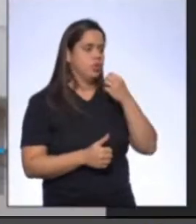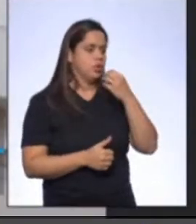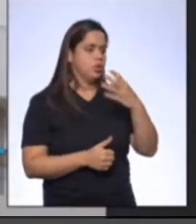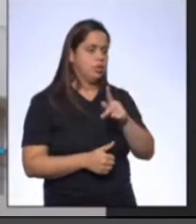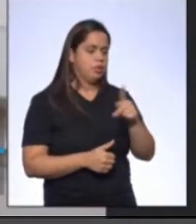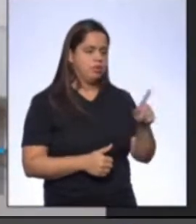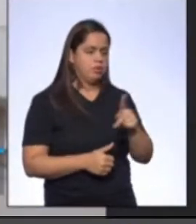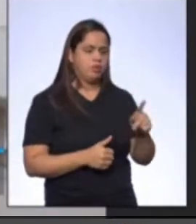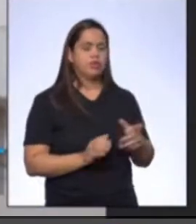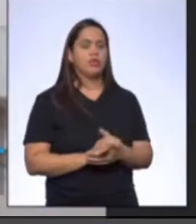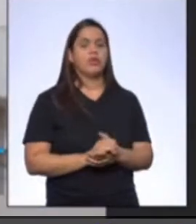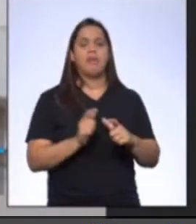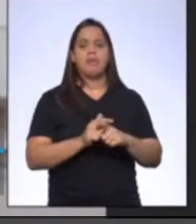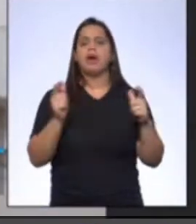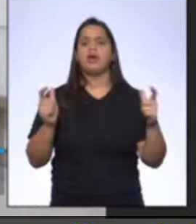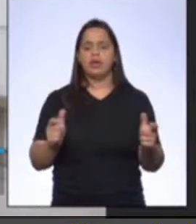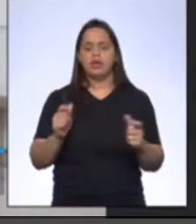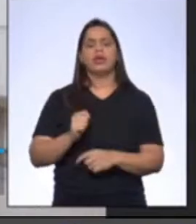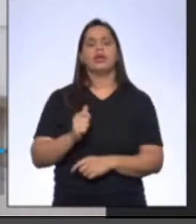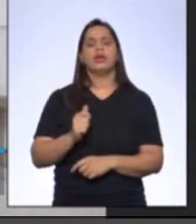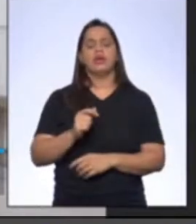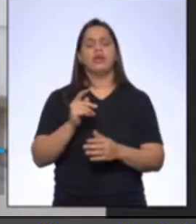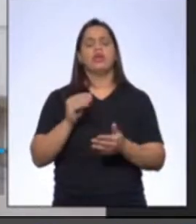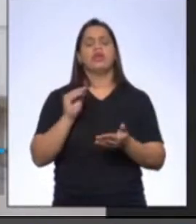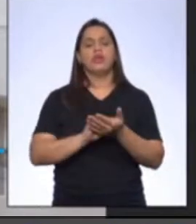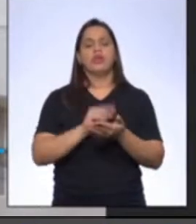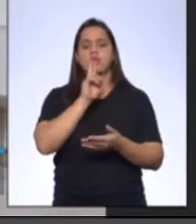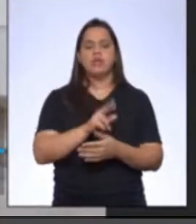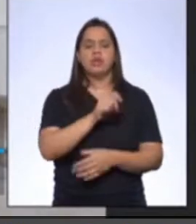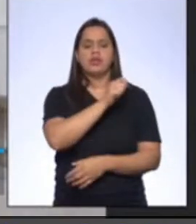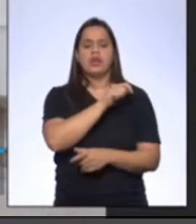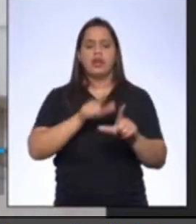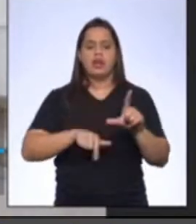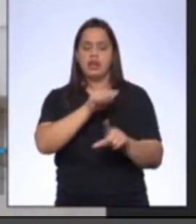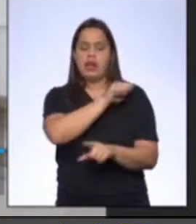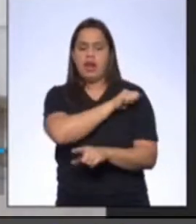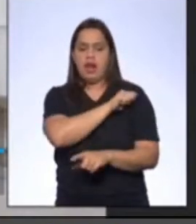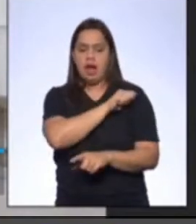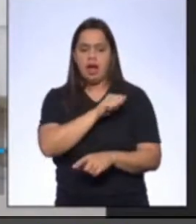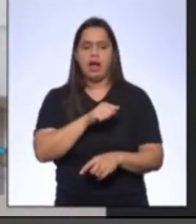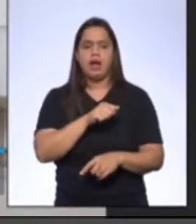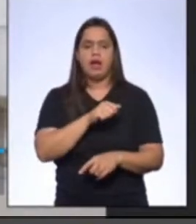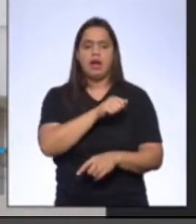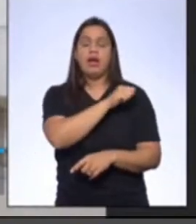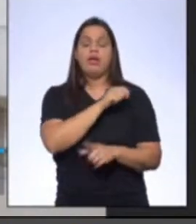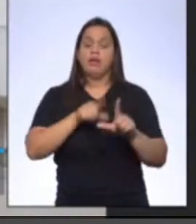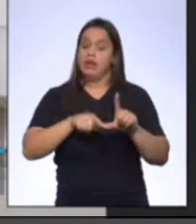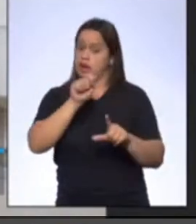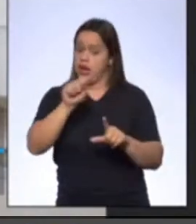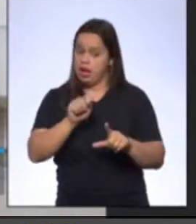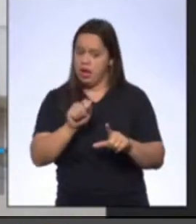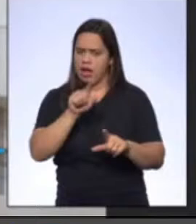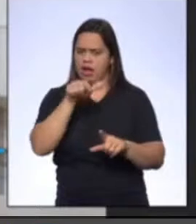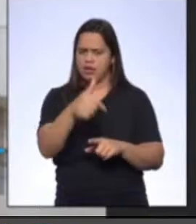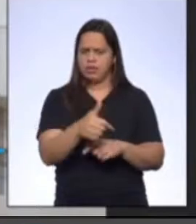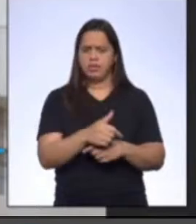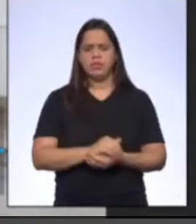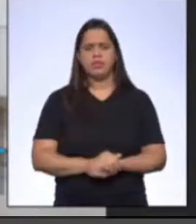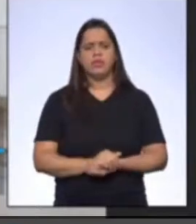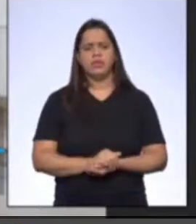professor. A maioria na 13, a maioria pôs A, na 14, a maioria pôs A, na